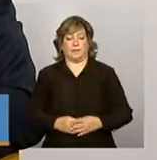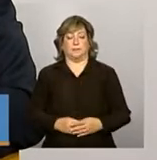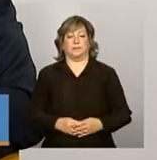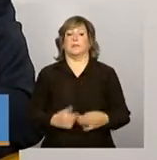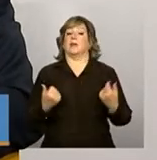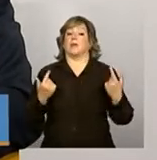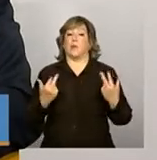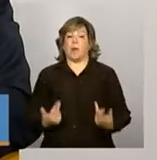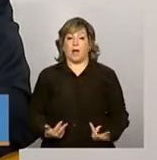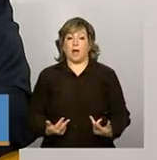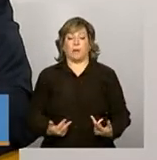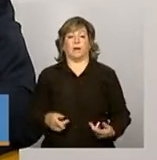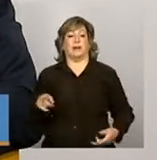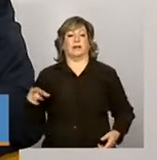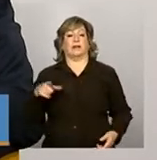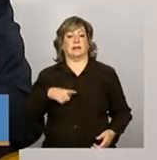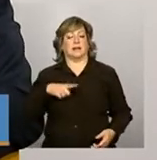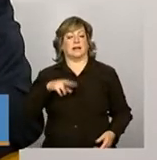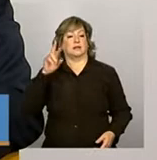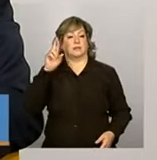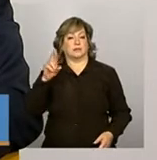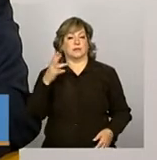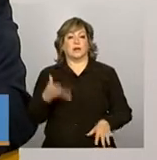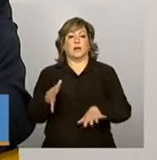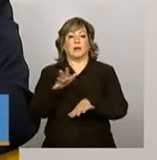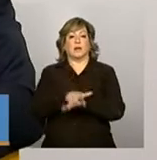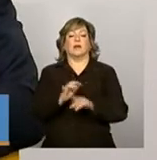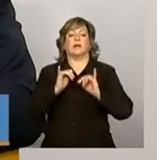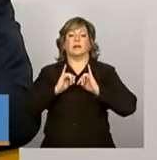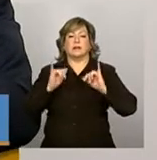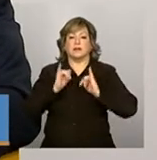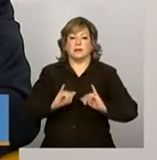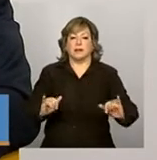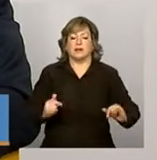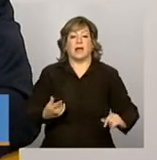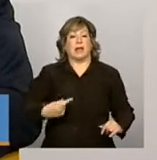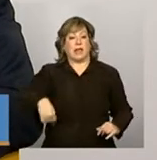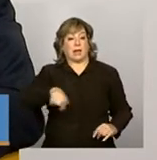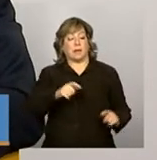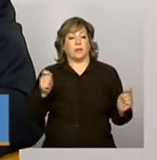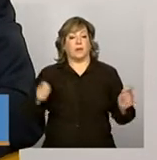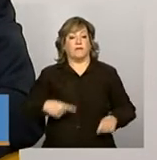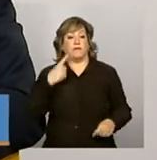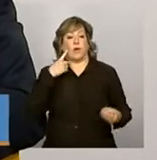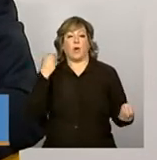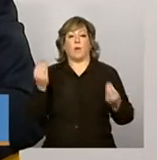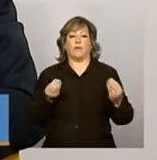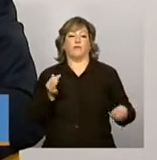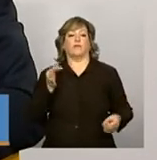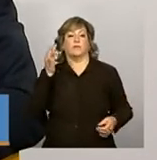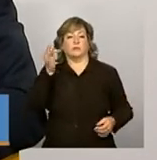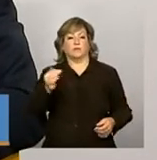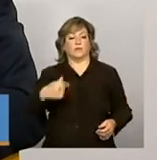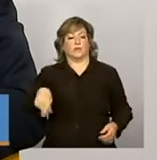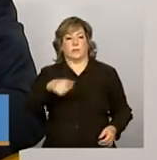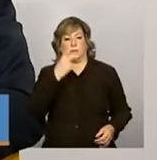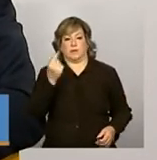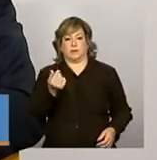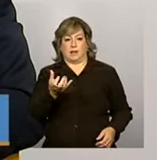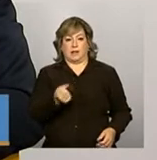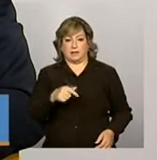ele é responsável pela inclusão dos dados desses possíveis futuros beneficiários. ele é também